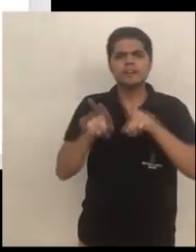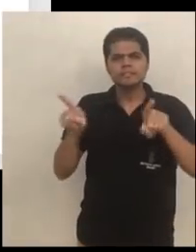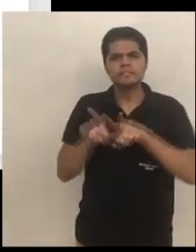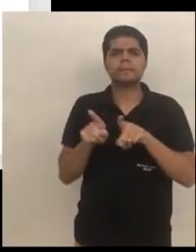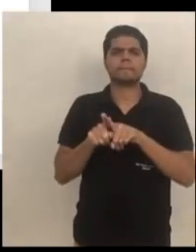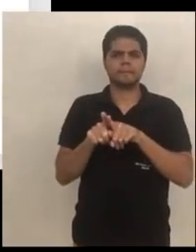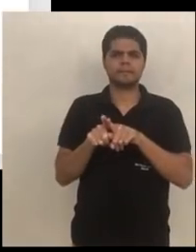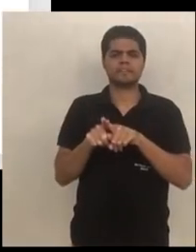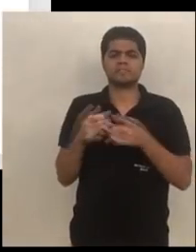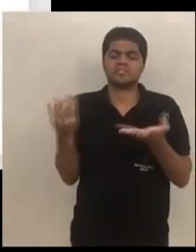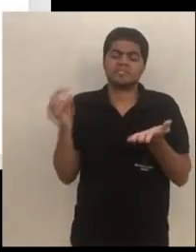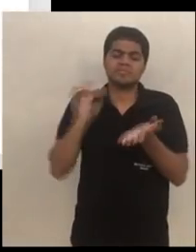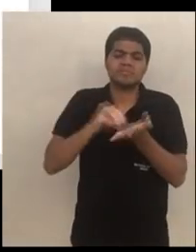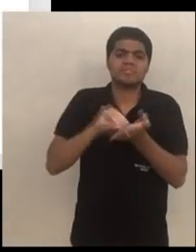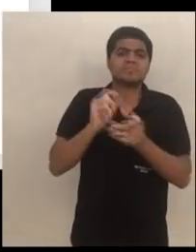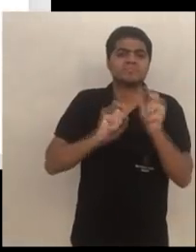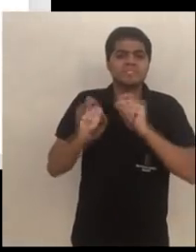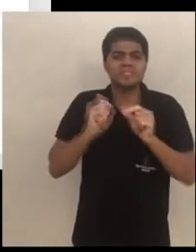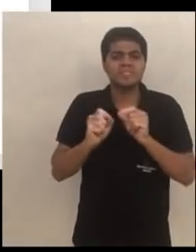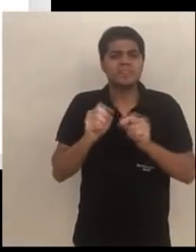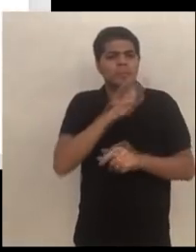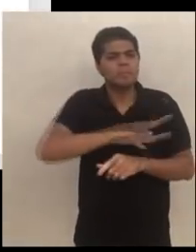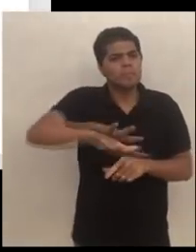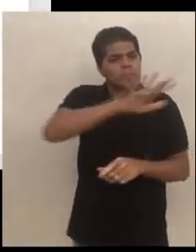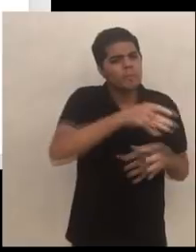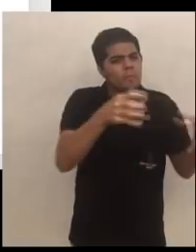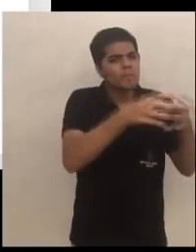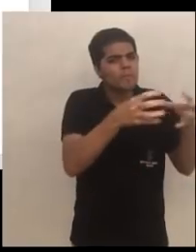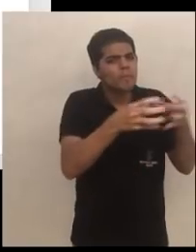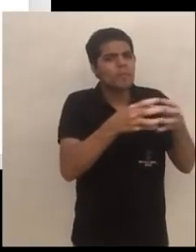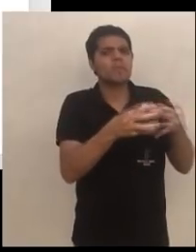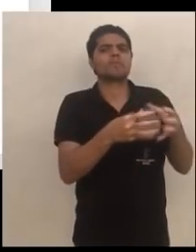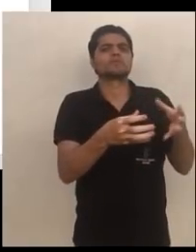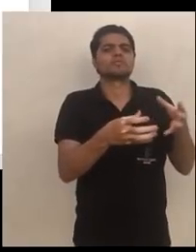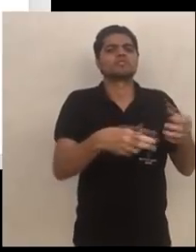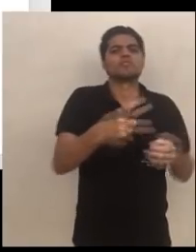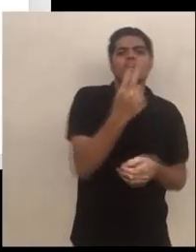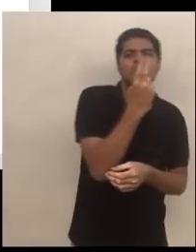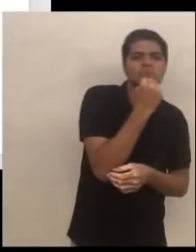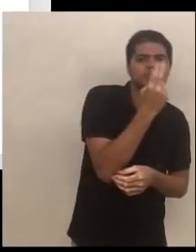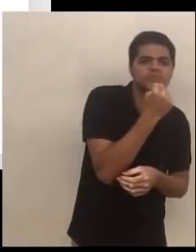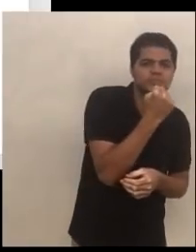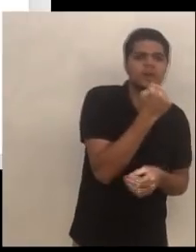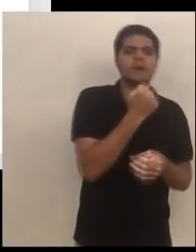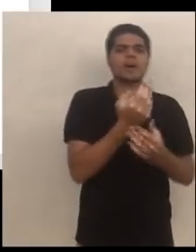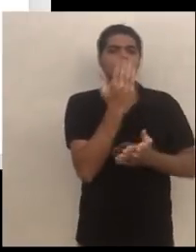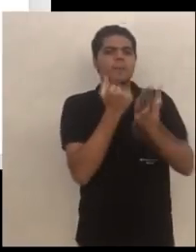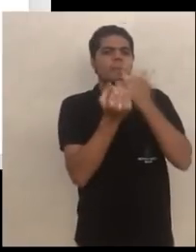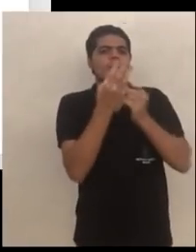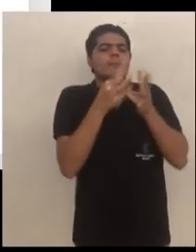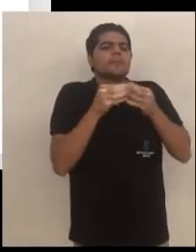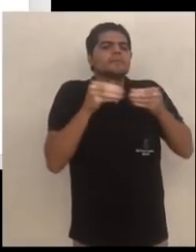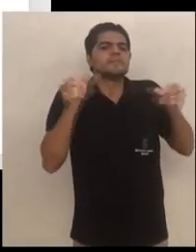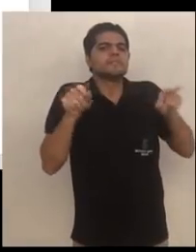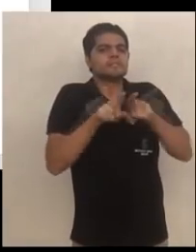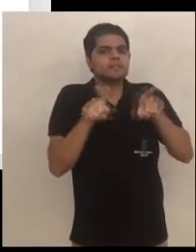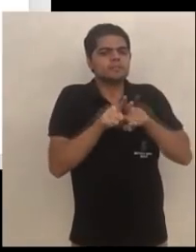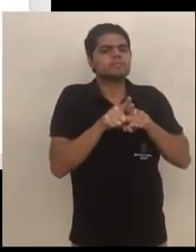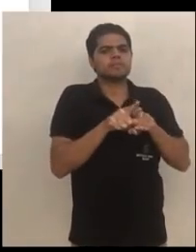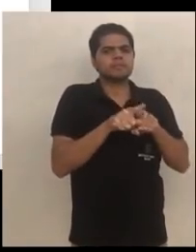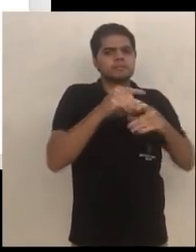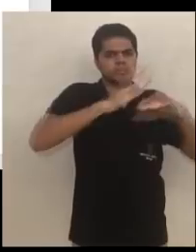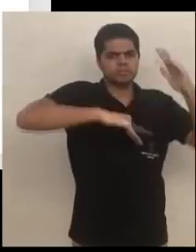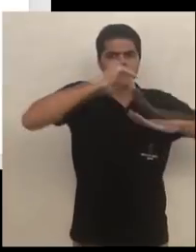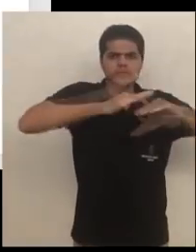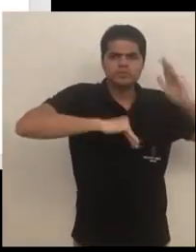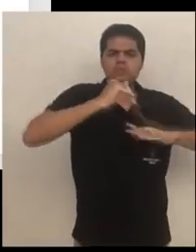hoje sente falta da turma da gastronomia, da nutrição na CEPORG. A gente tem uma equipe técnica, como vocês viram lá, as